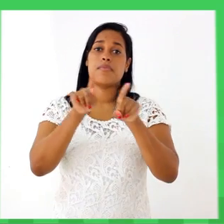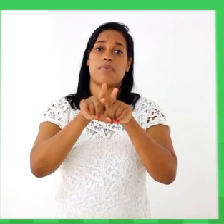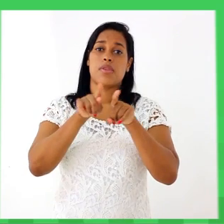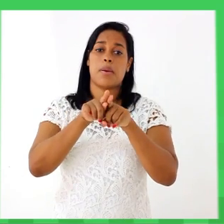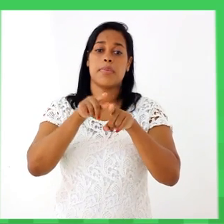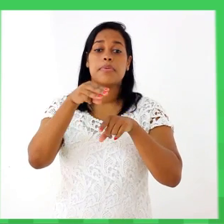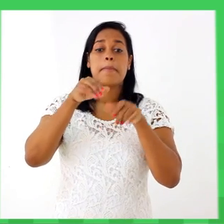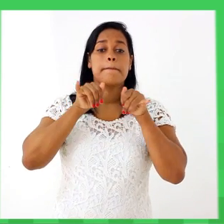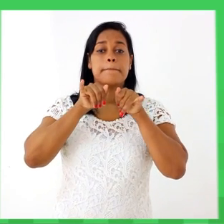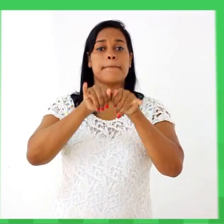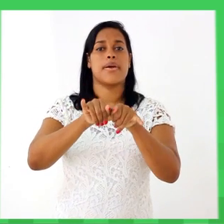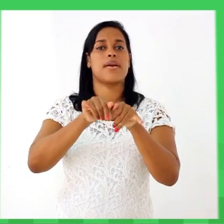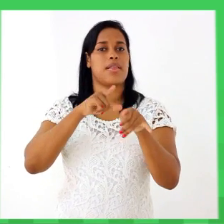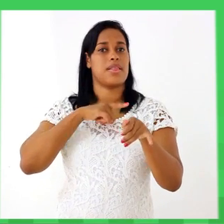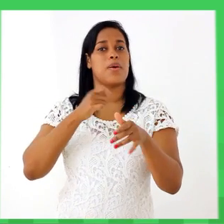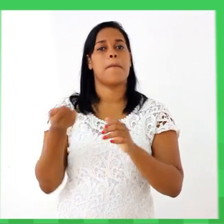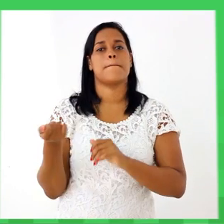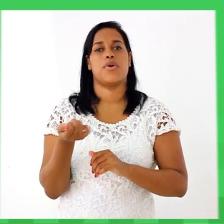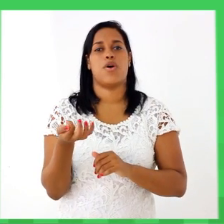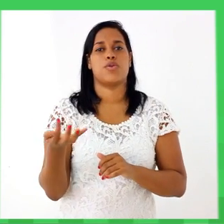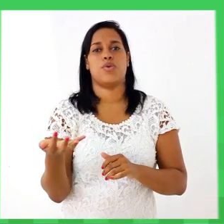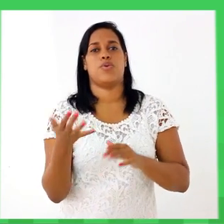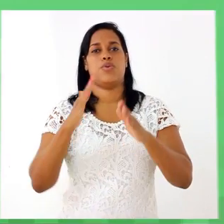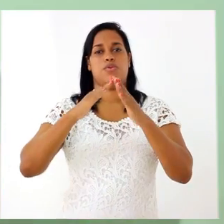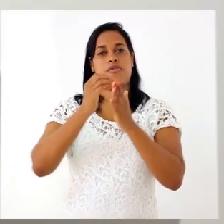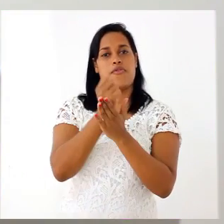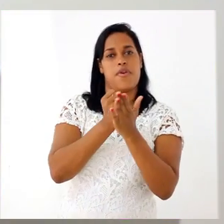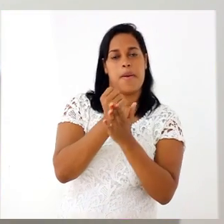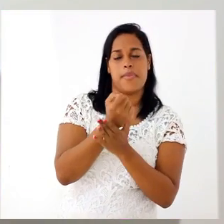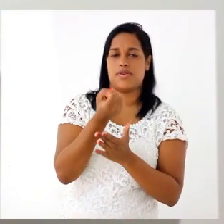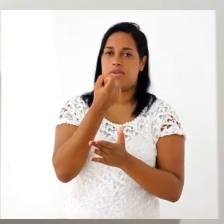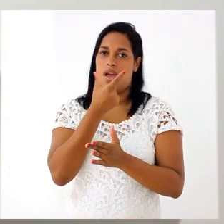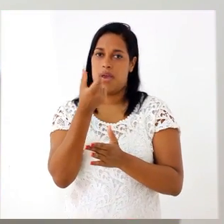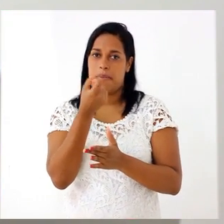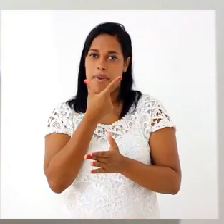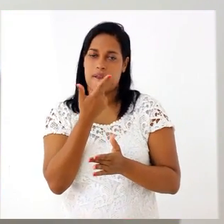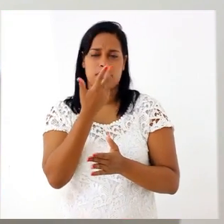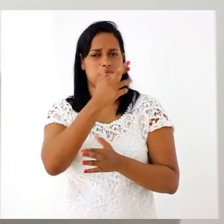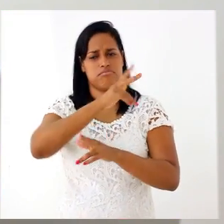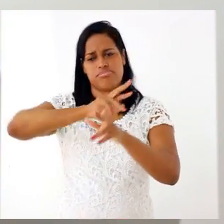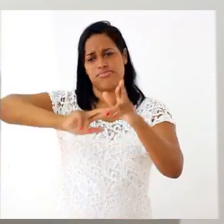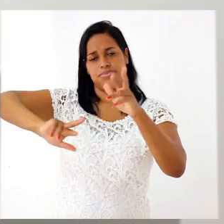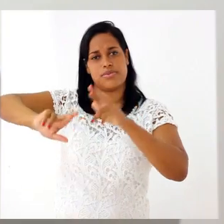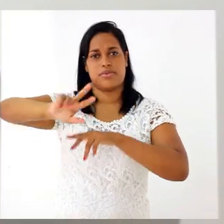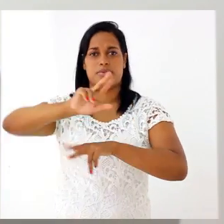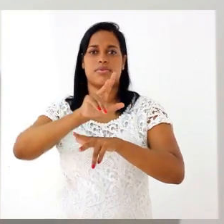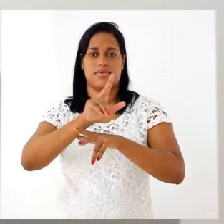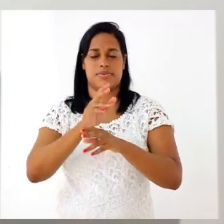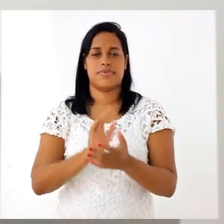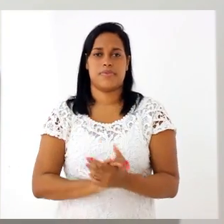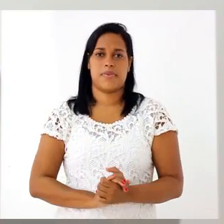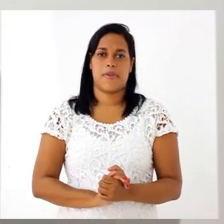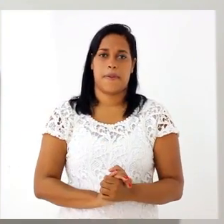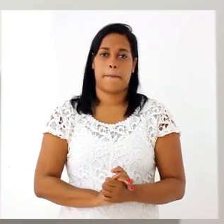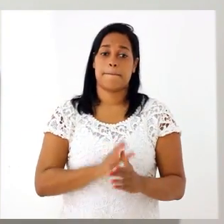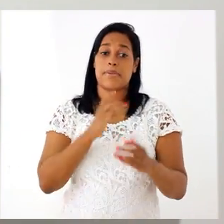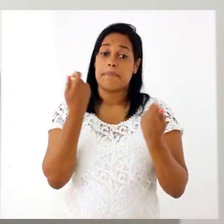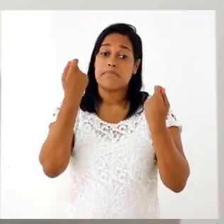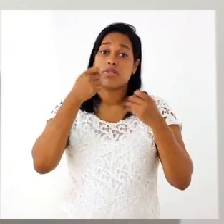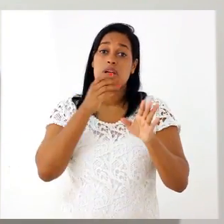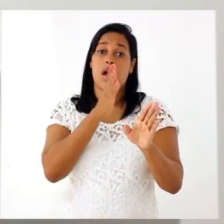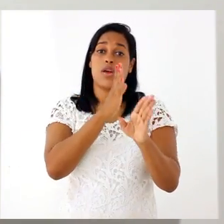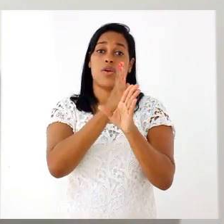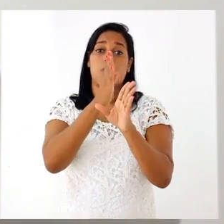supermercado, temos produtos. No caso de farmácia, temos remédios. E por aí vai. Tente